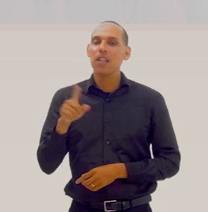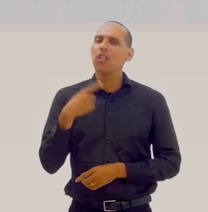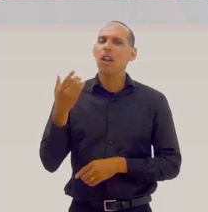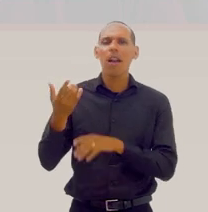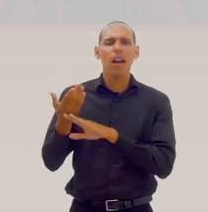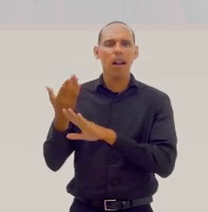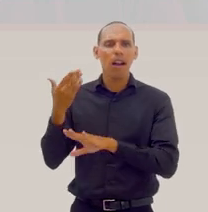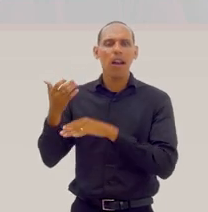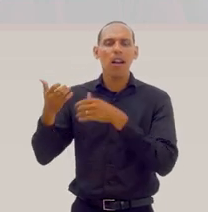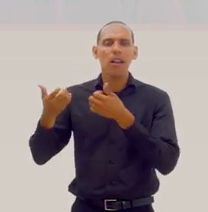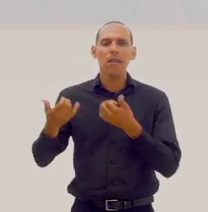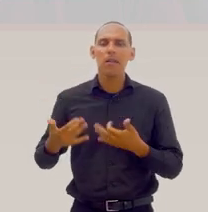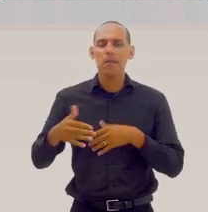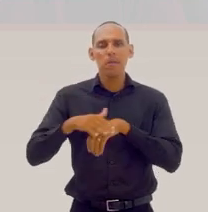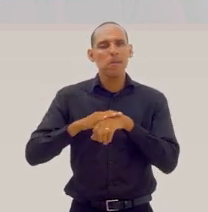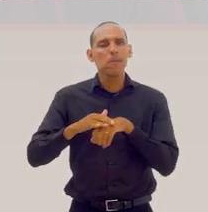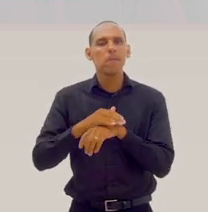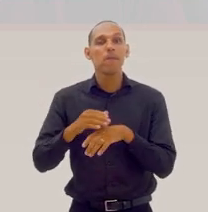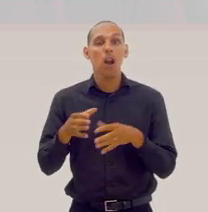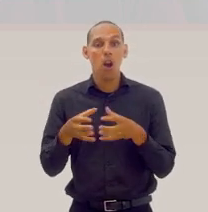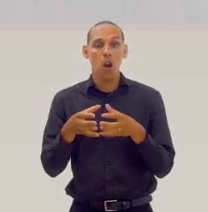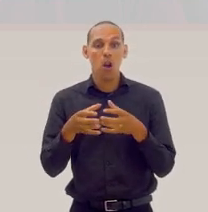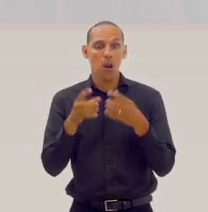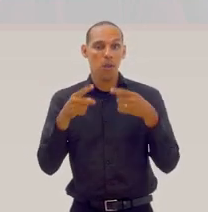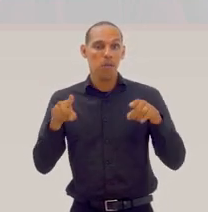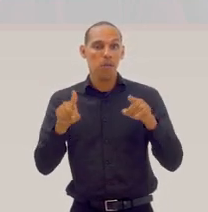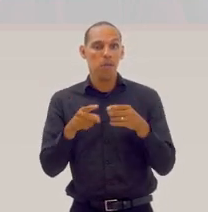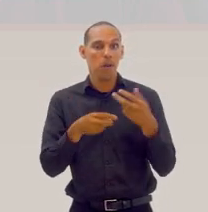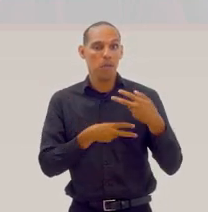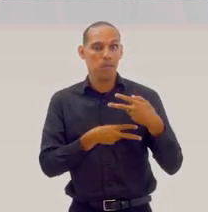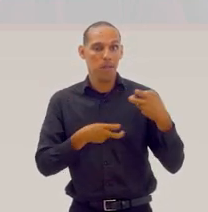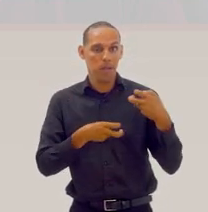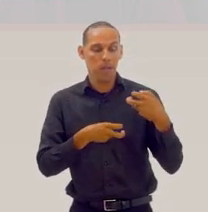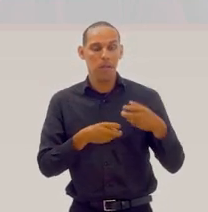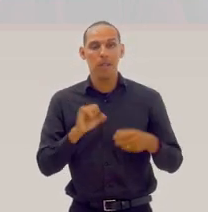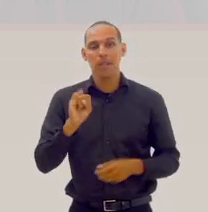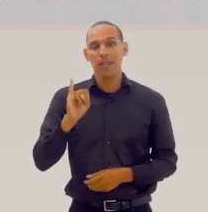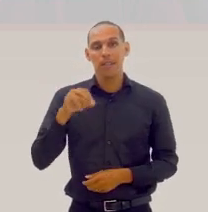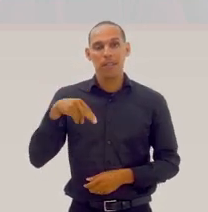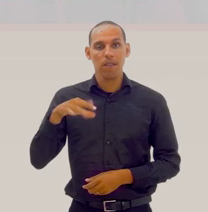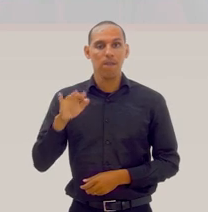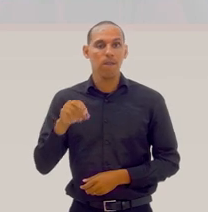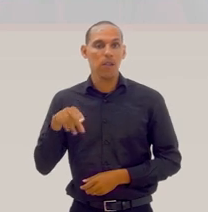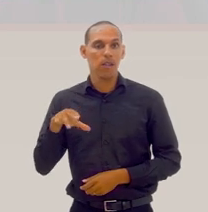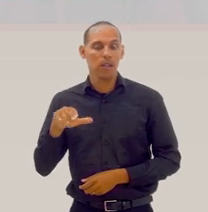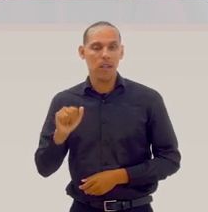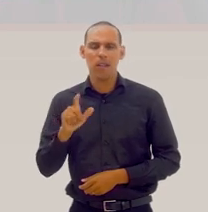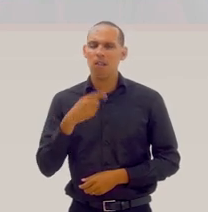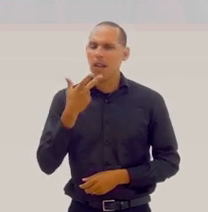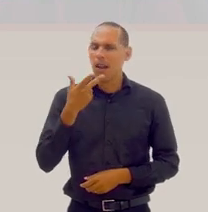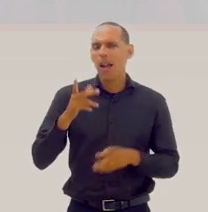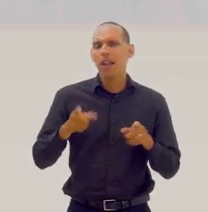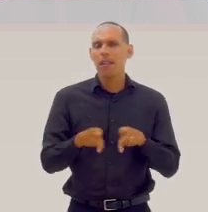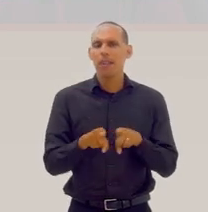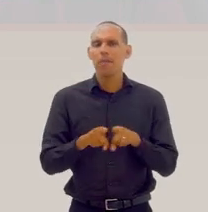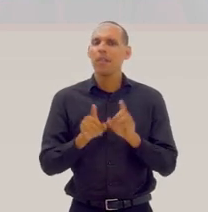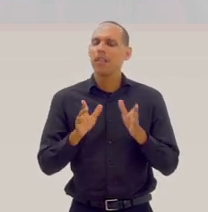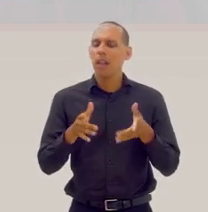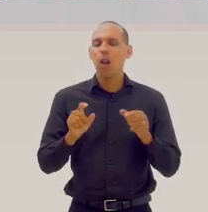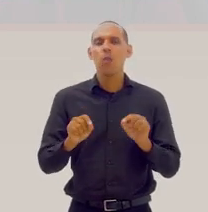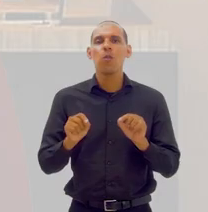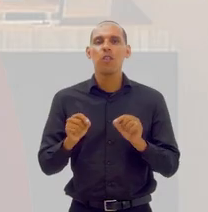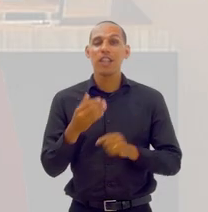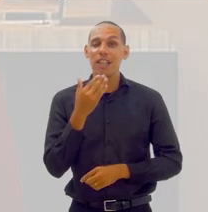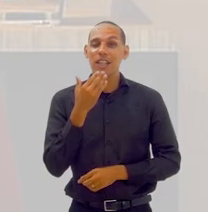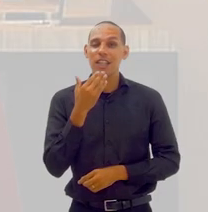bloco anterior sobre a Orquestra Petrobras Sinfônica e a gente também já havia citado aqui essa mistura de